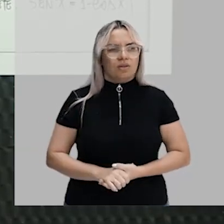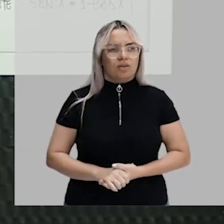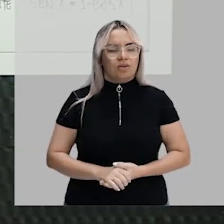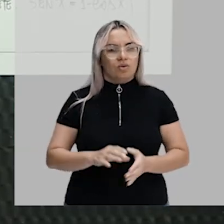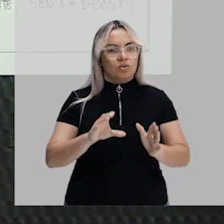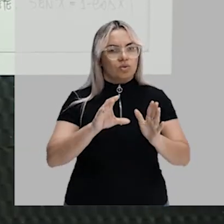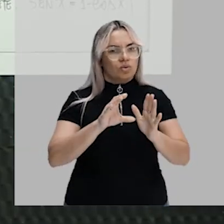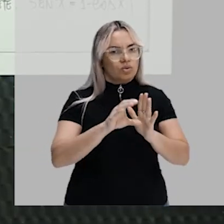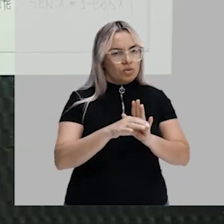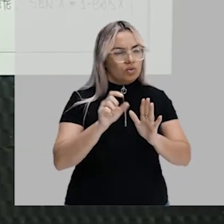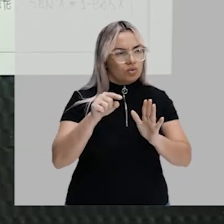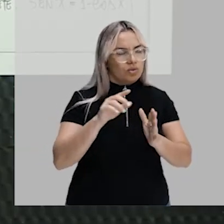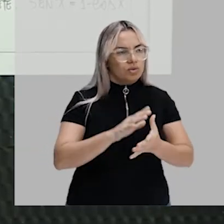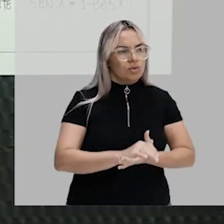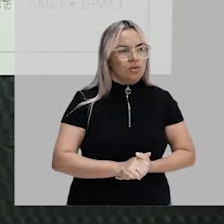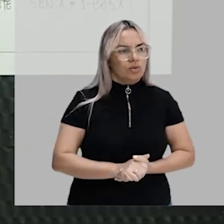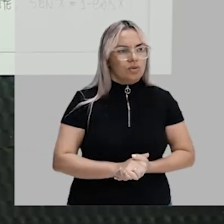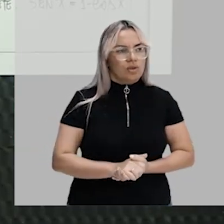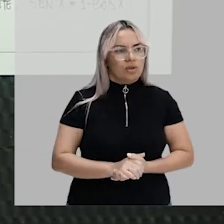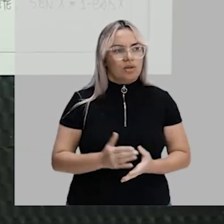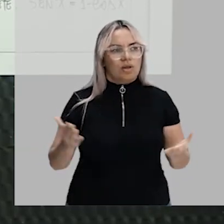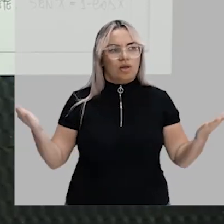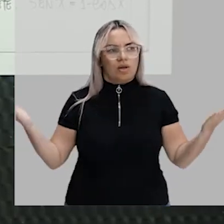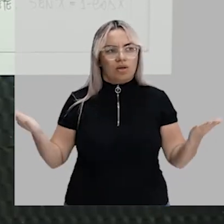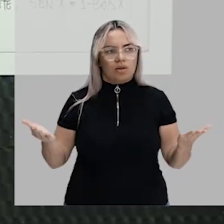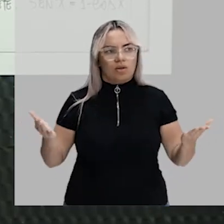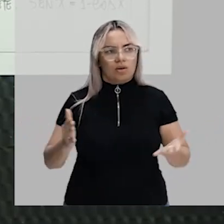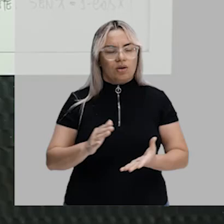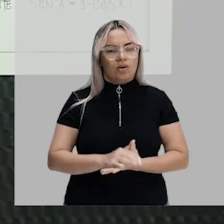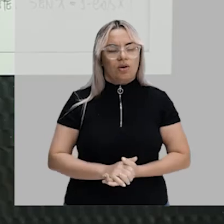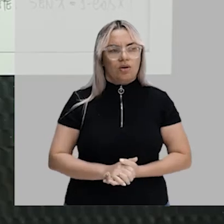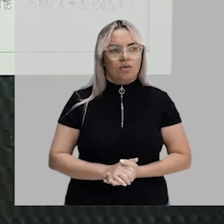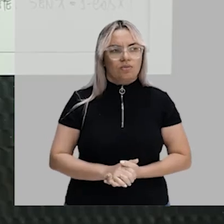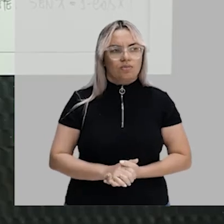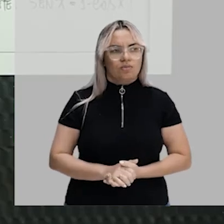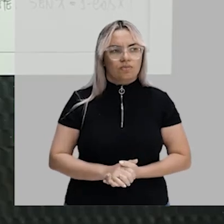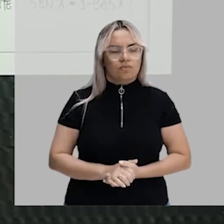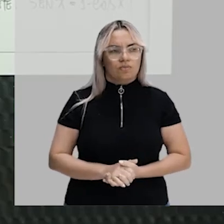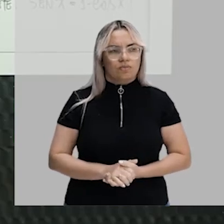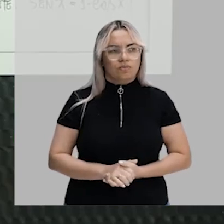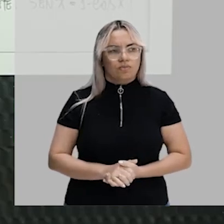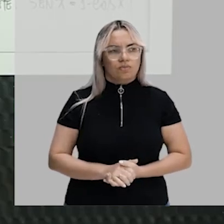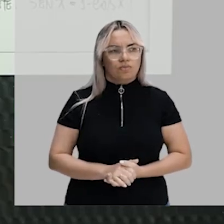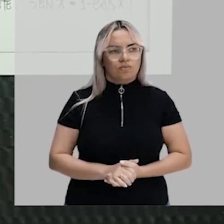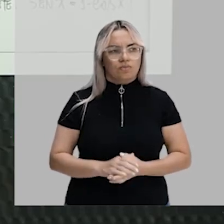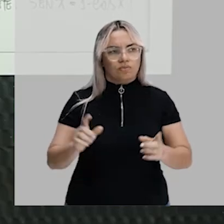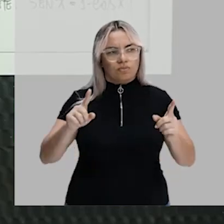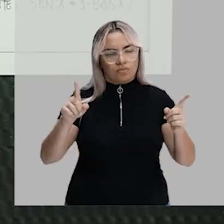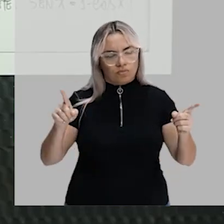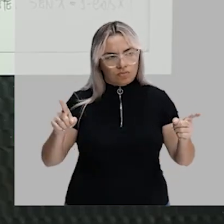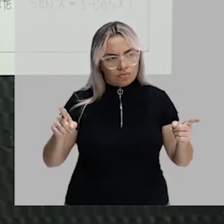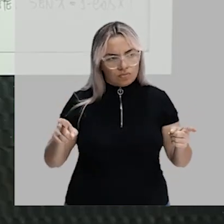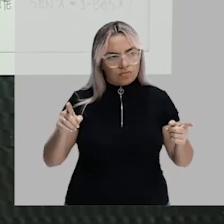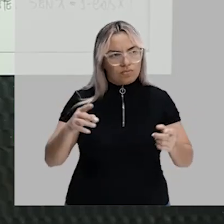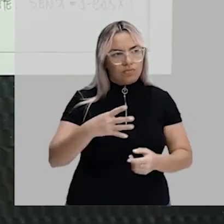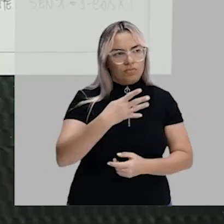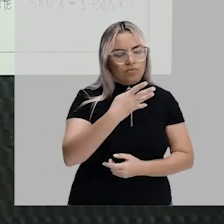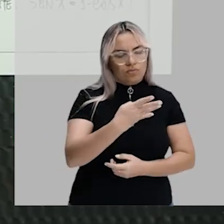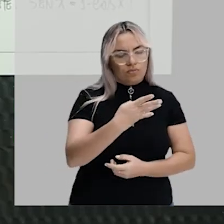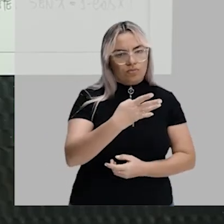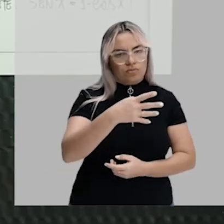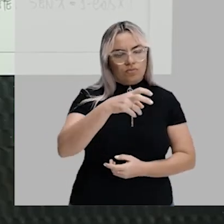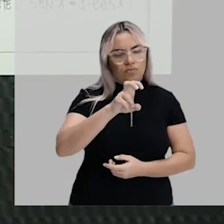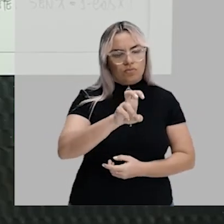esse o 45º 45º é a mesma coisa que pi sobre 4 porque o PI é